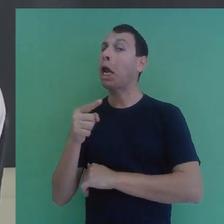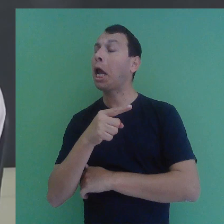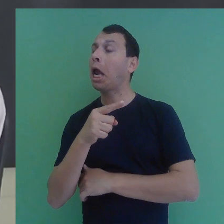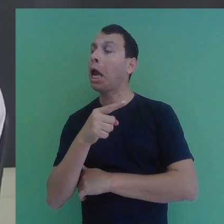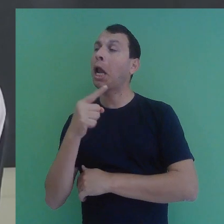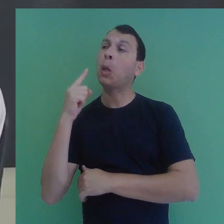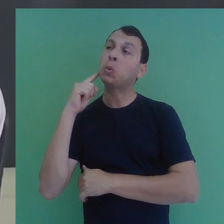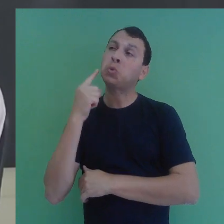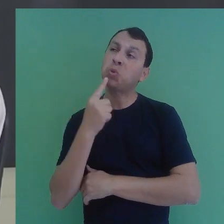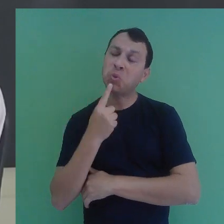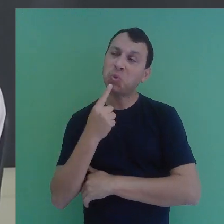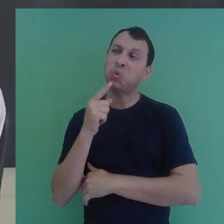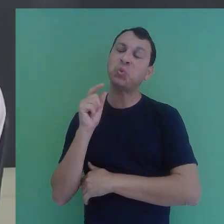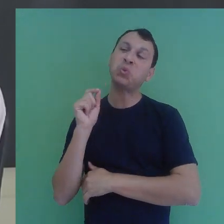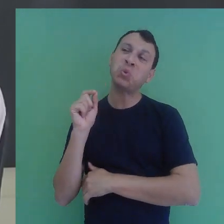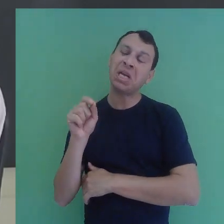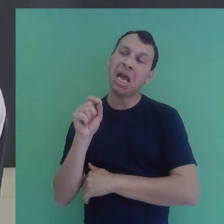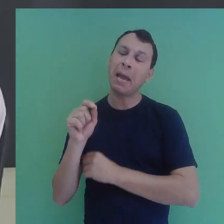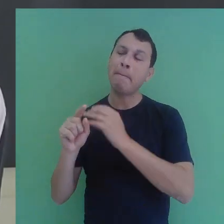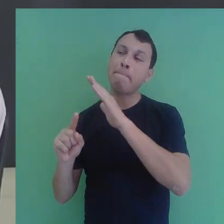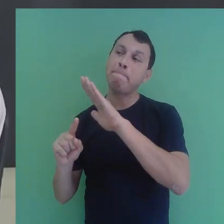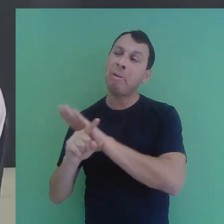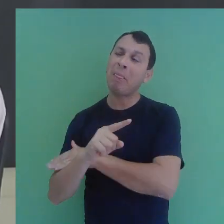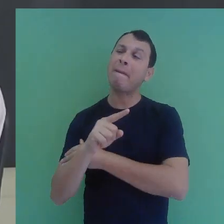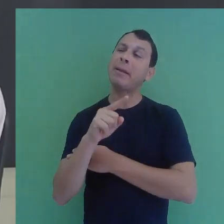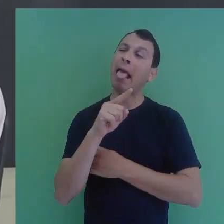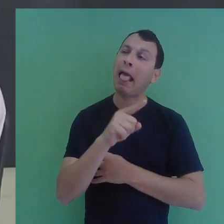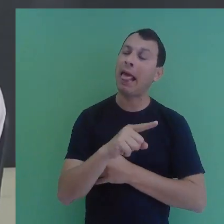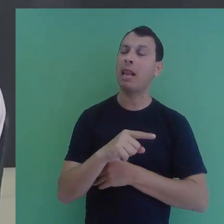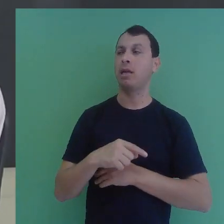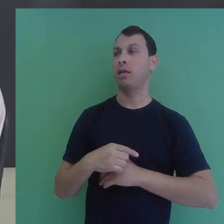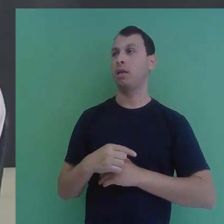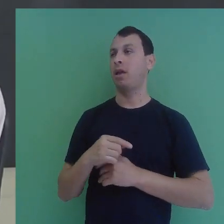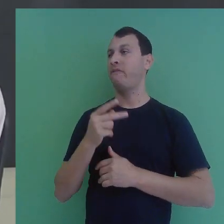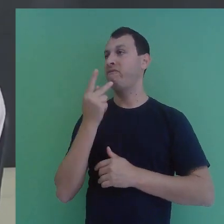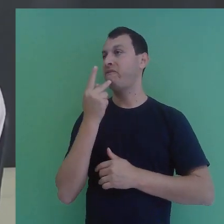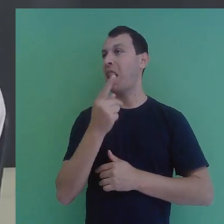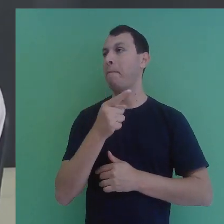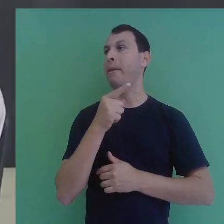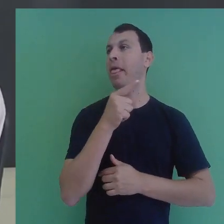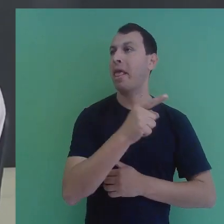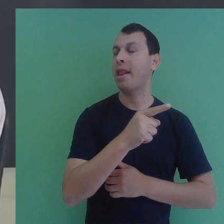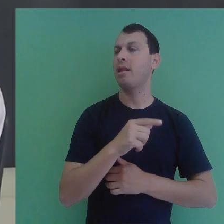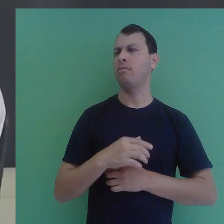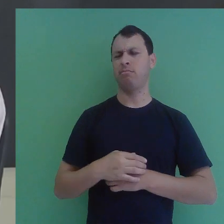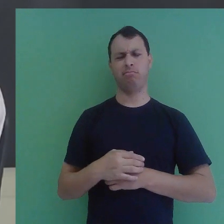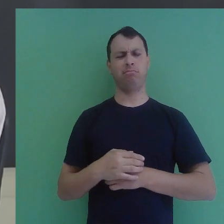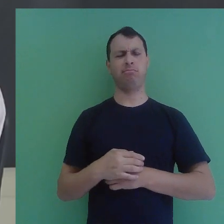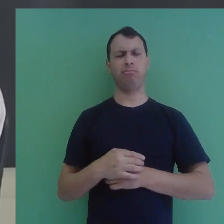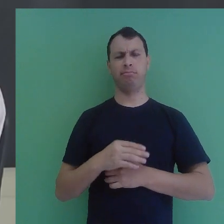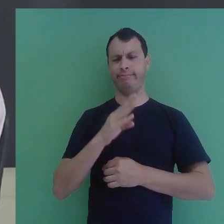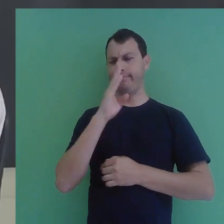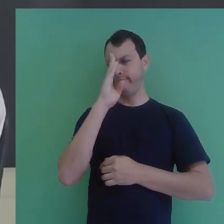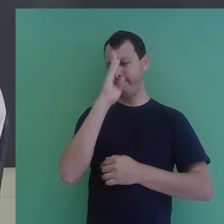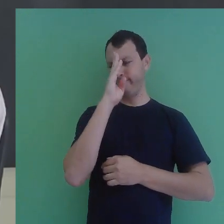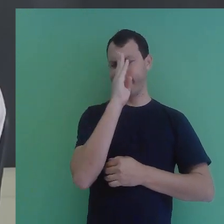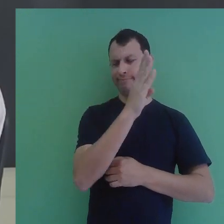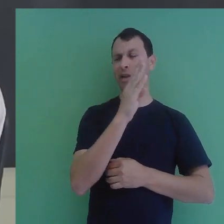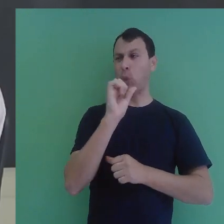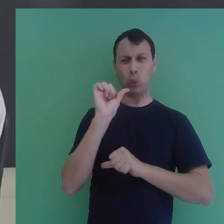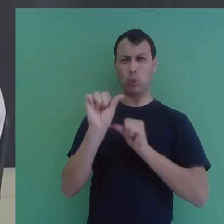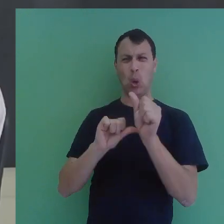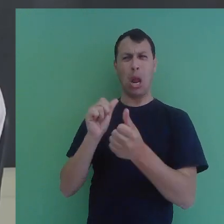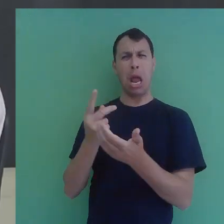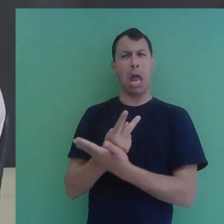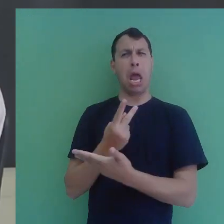intérprete, fala para ele ou pergunta para ele como que ele tá ou qual que são as